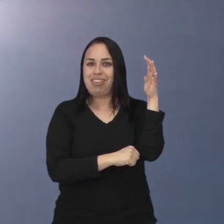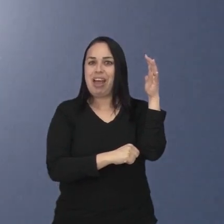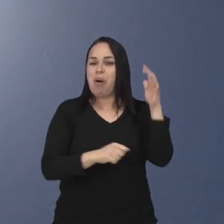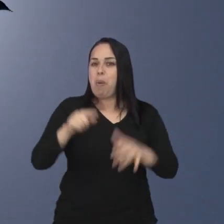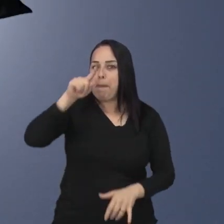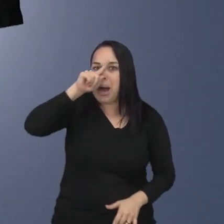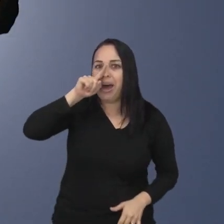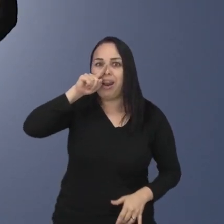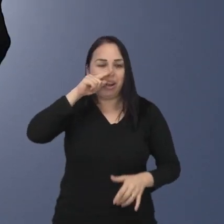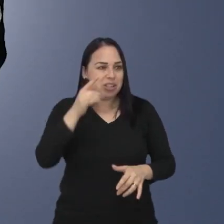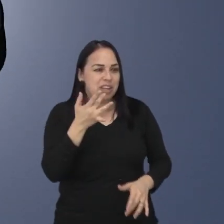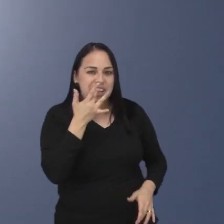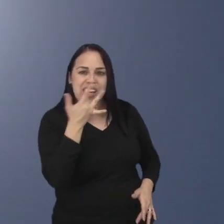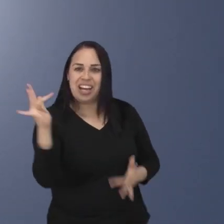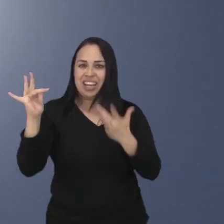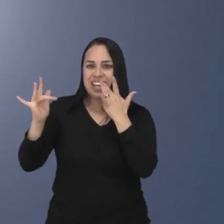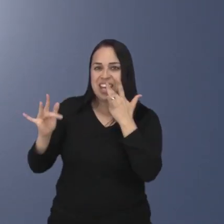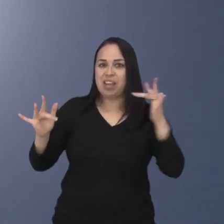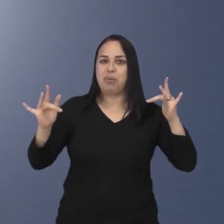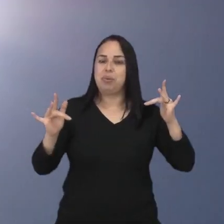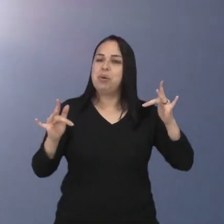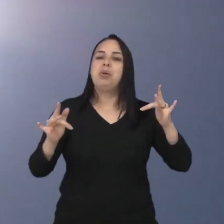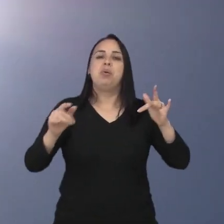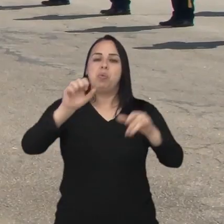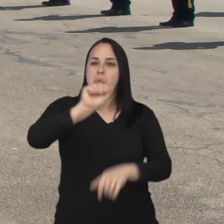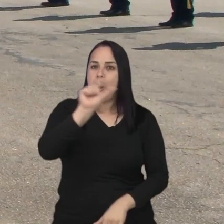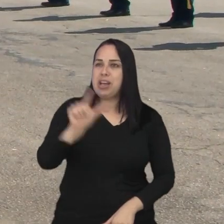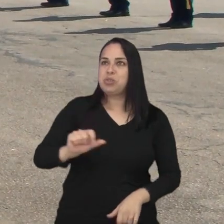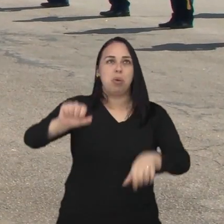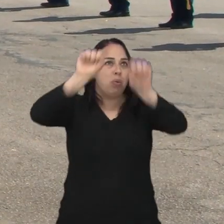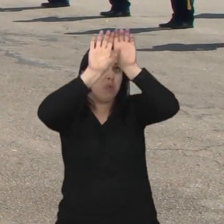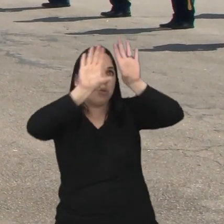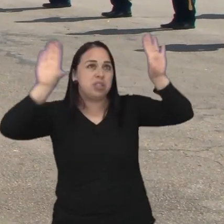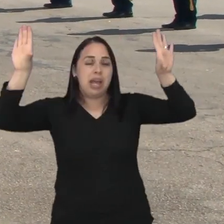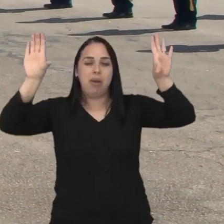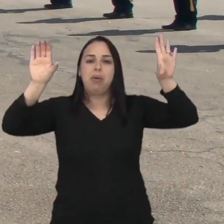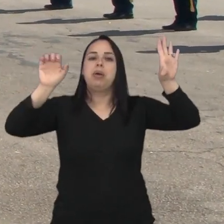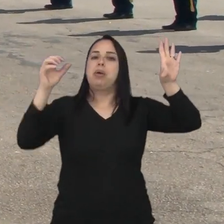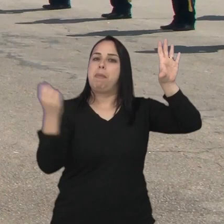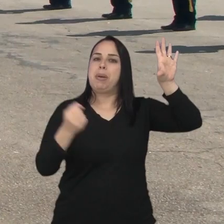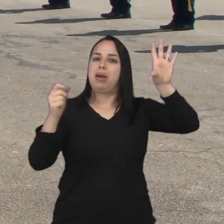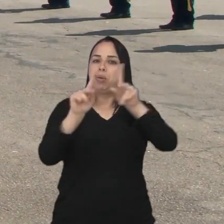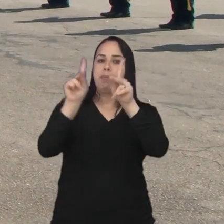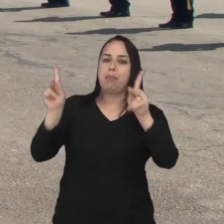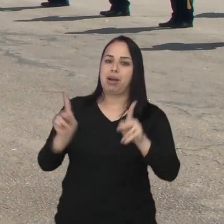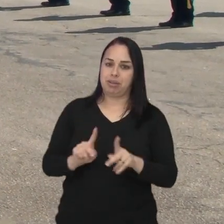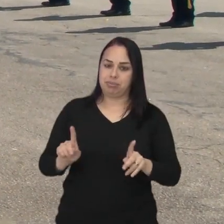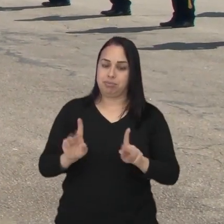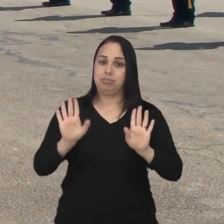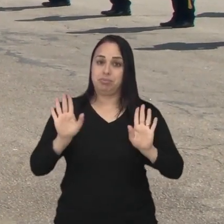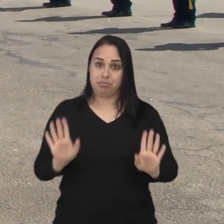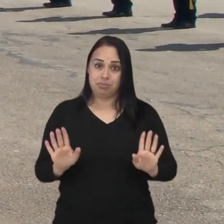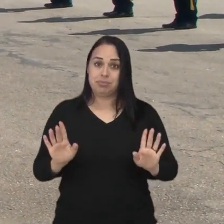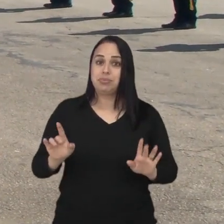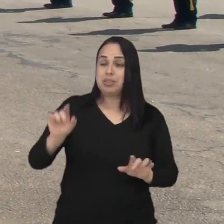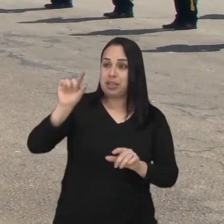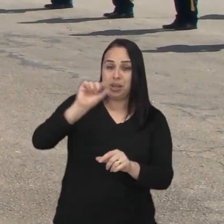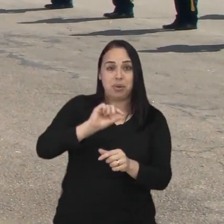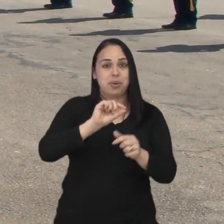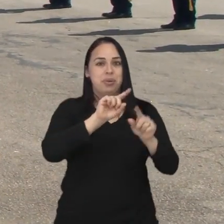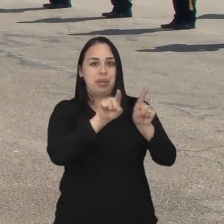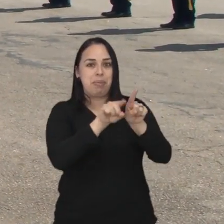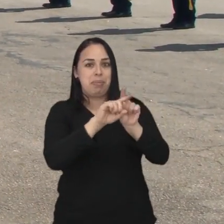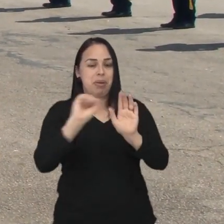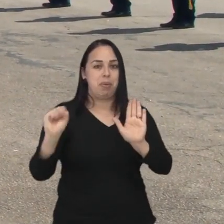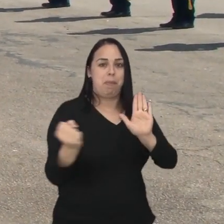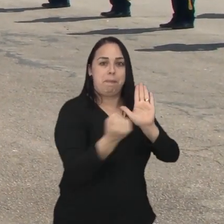riquezas minerais, o azul do céu e o branco da paz. Da própria bandeira do Brasil partem outros 2 símbolos nacionais,